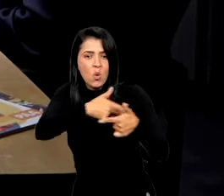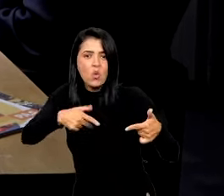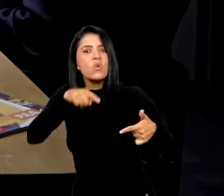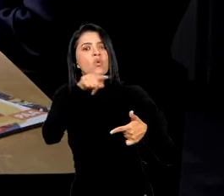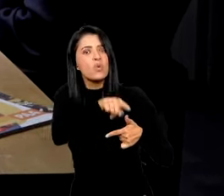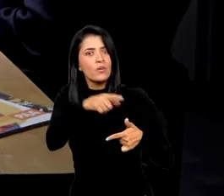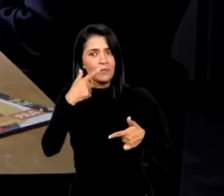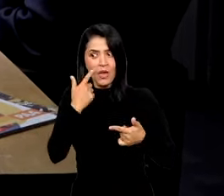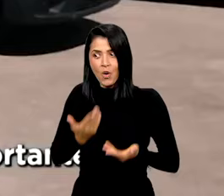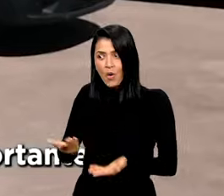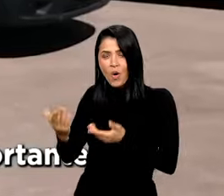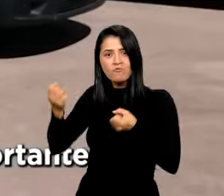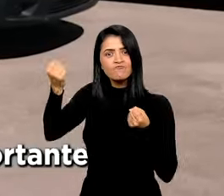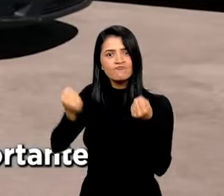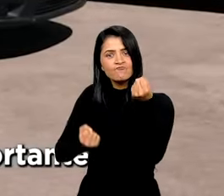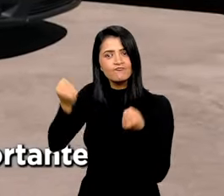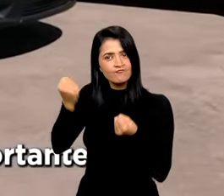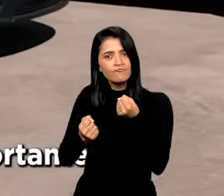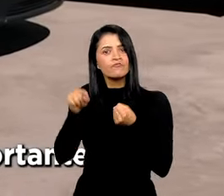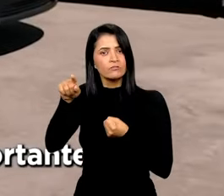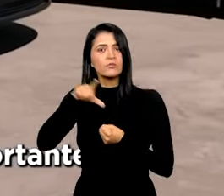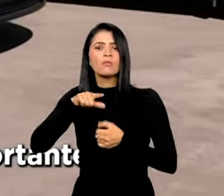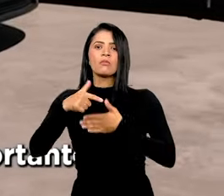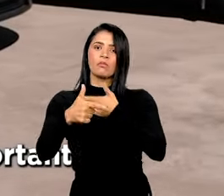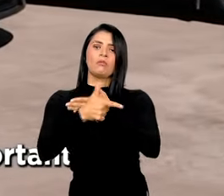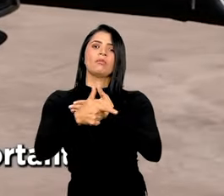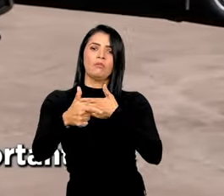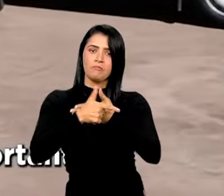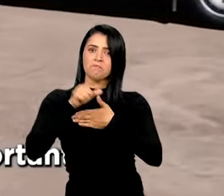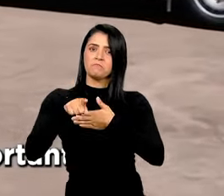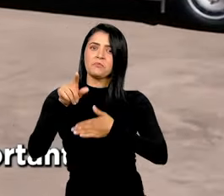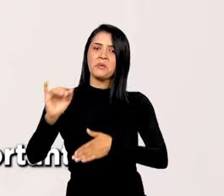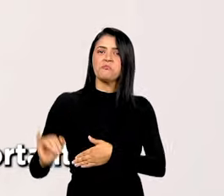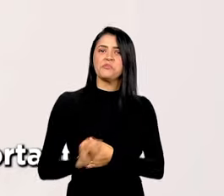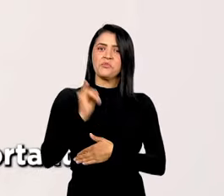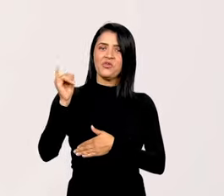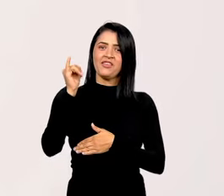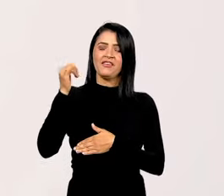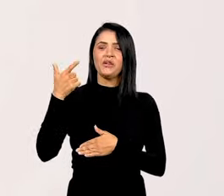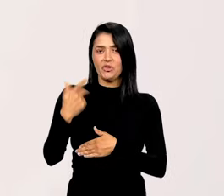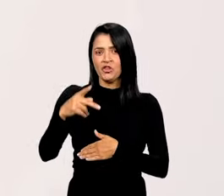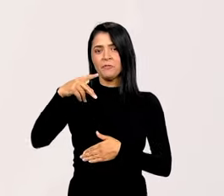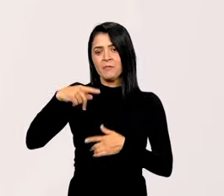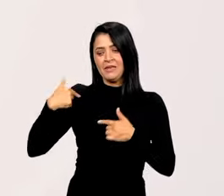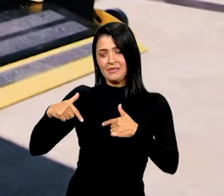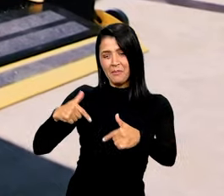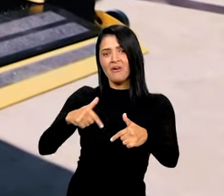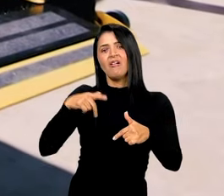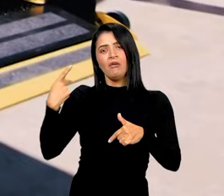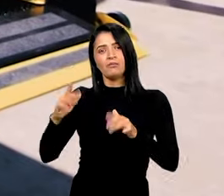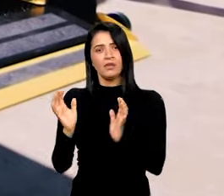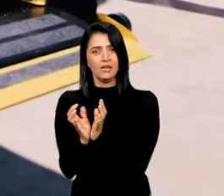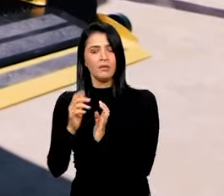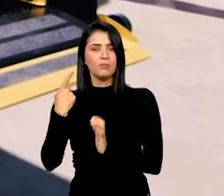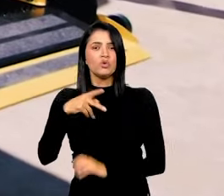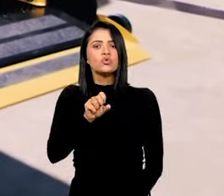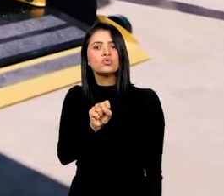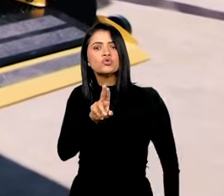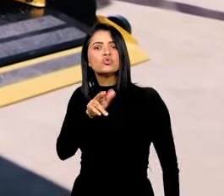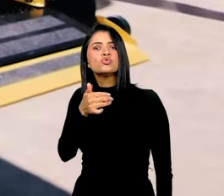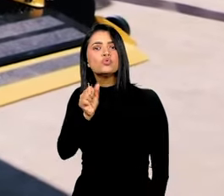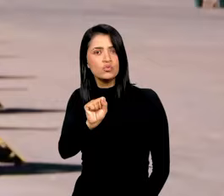são esses veículos que tem um papel muito importante dentro do trabalho das equipes do